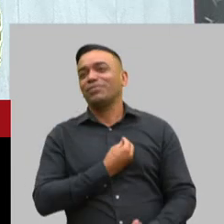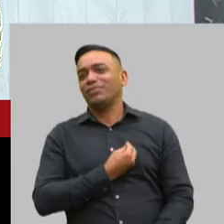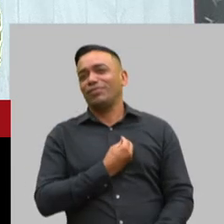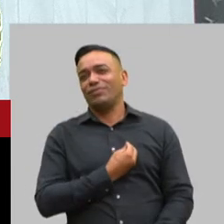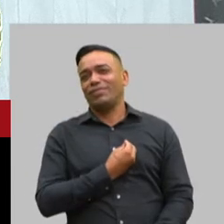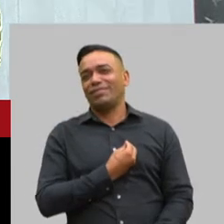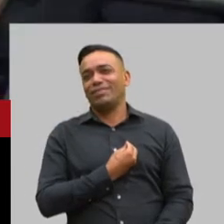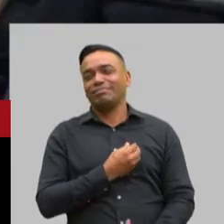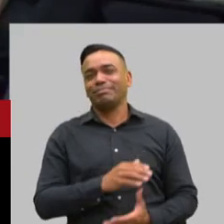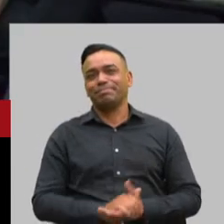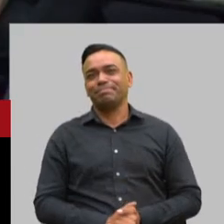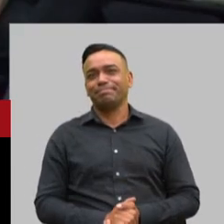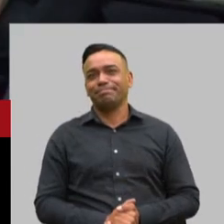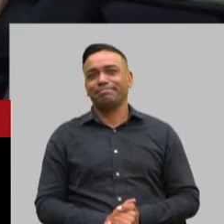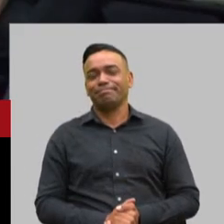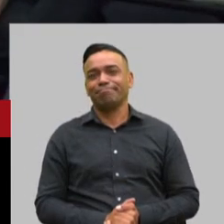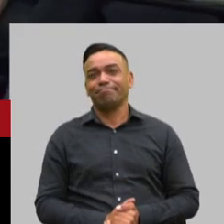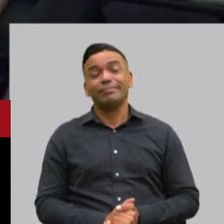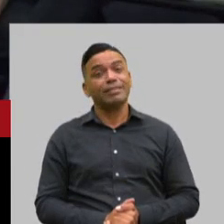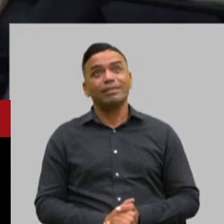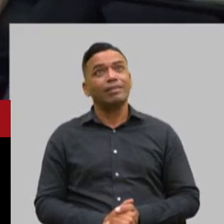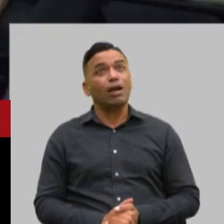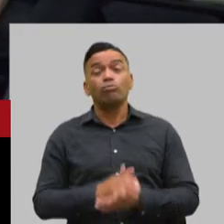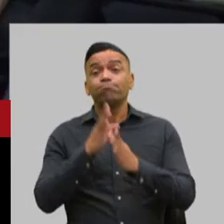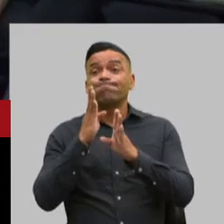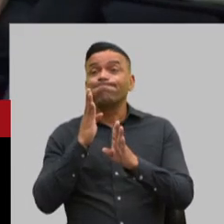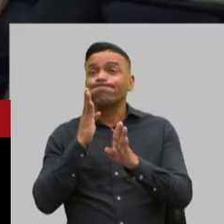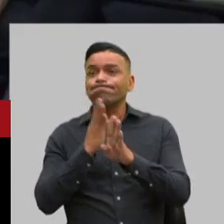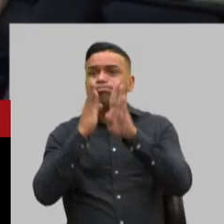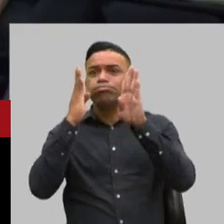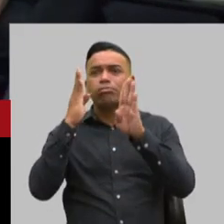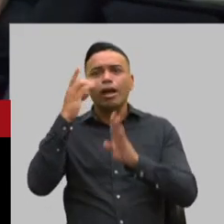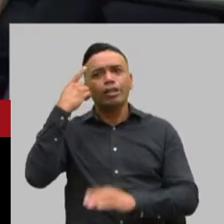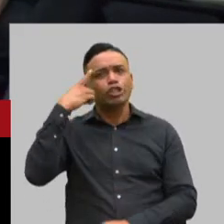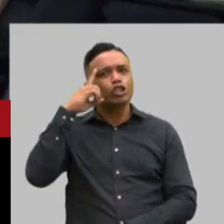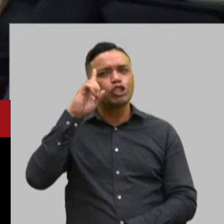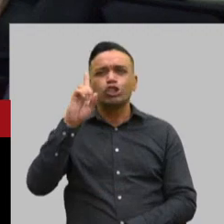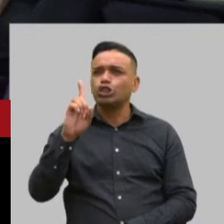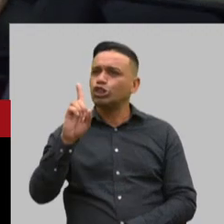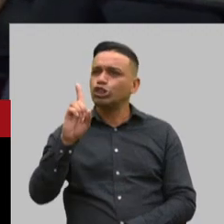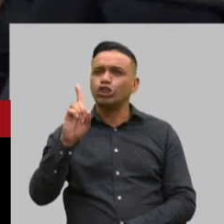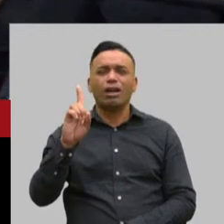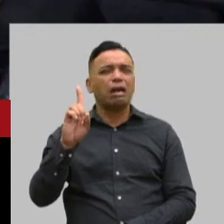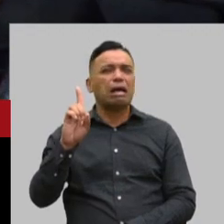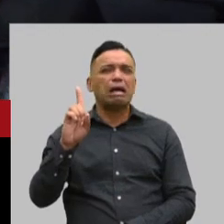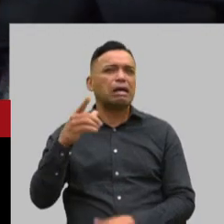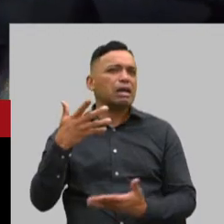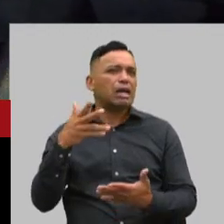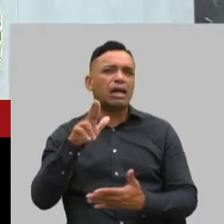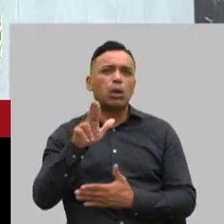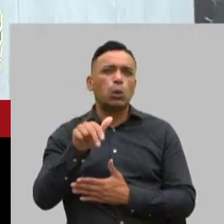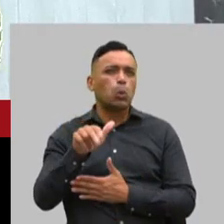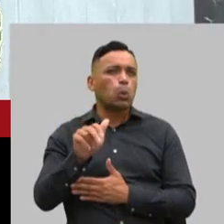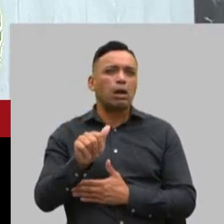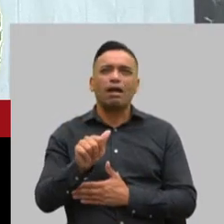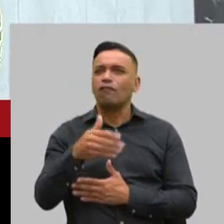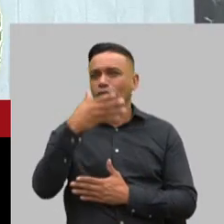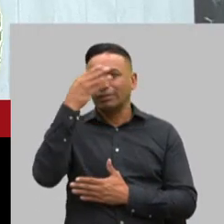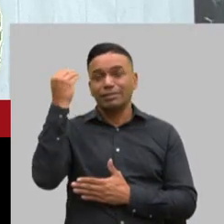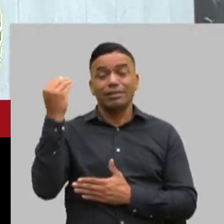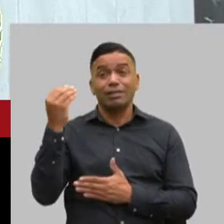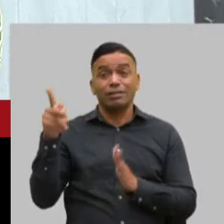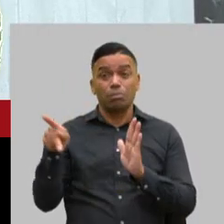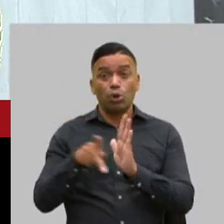culminou num dia que nunca é ontem, na história de Dom Vicente